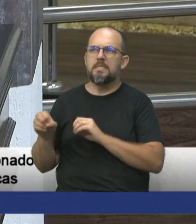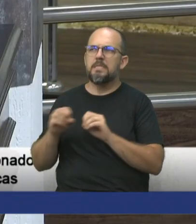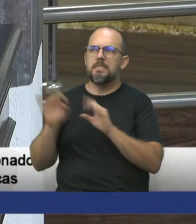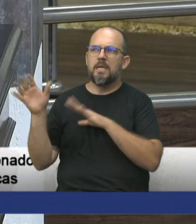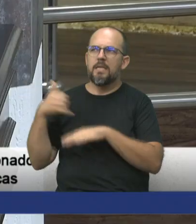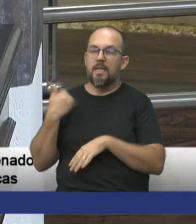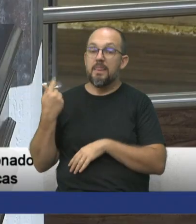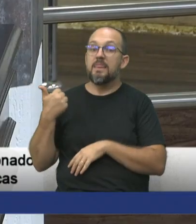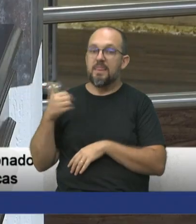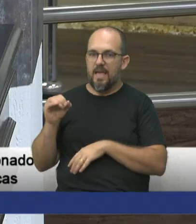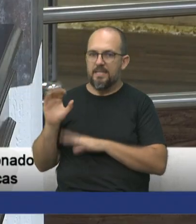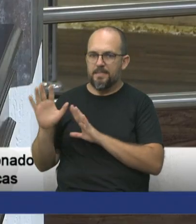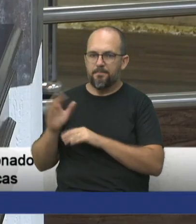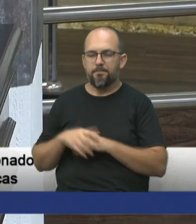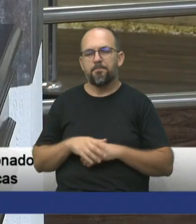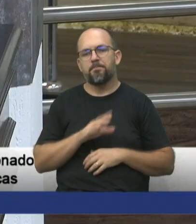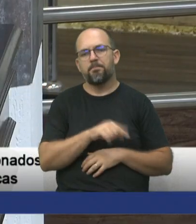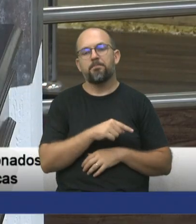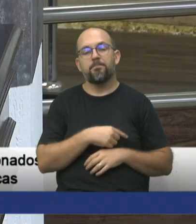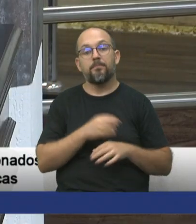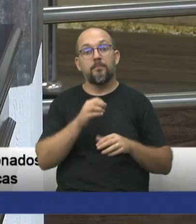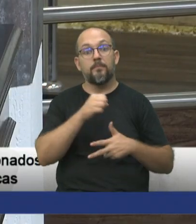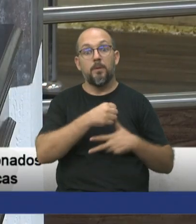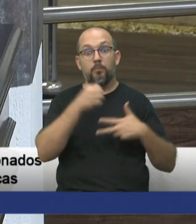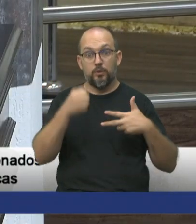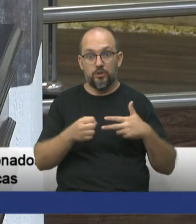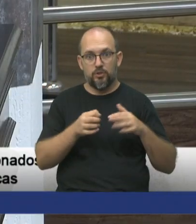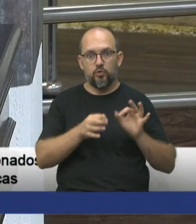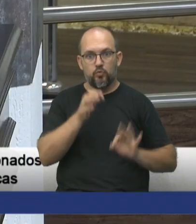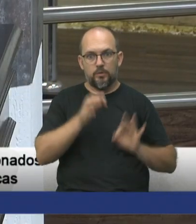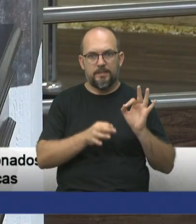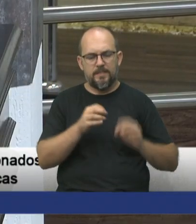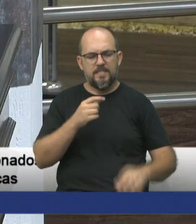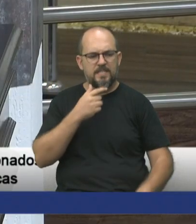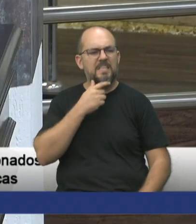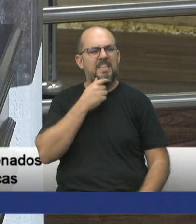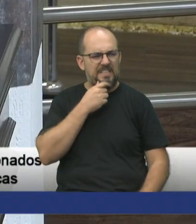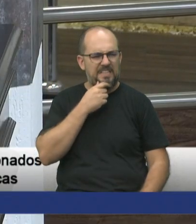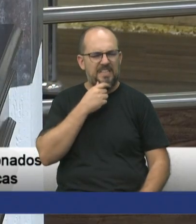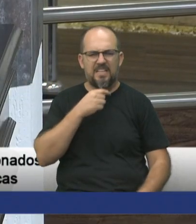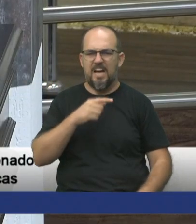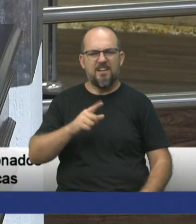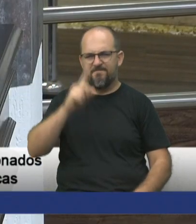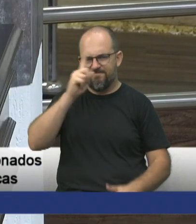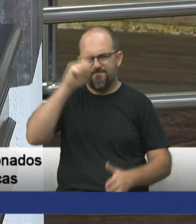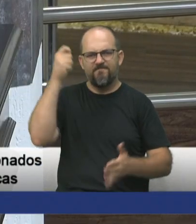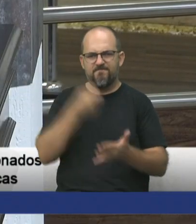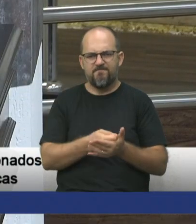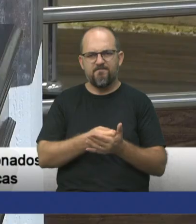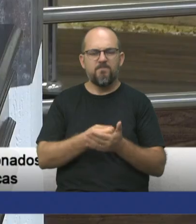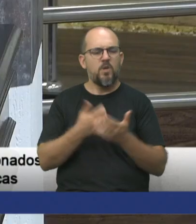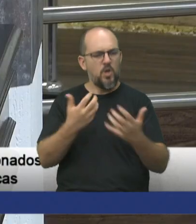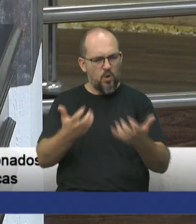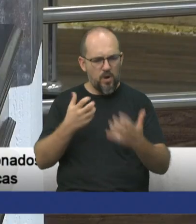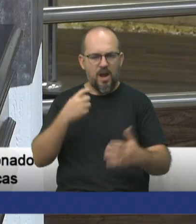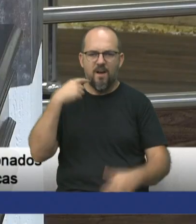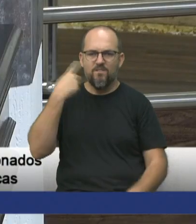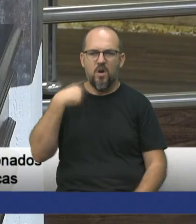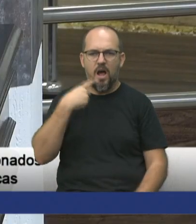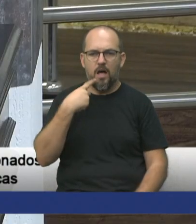anos. Dentro da sala do judiciário, eu decidi ser advogada. Porque eu gostava do direito?